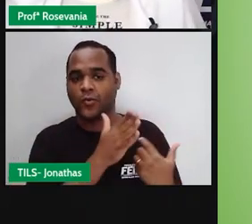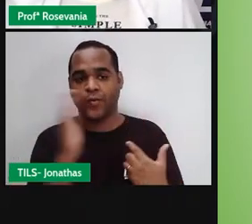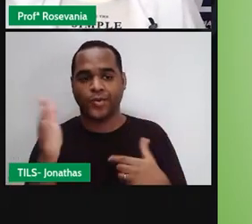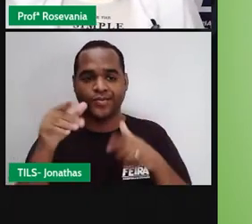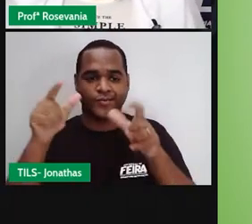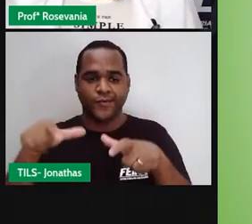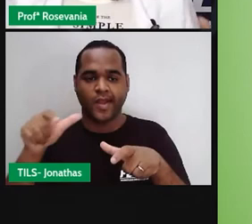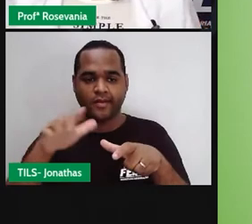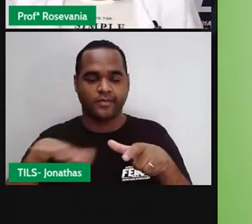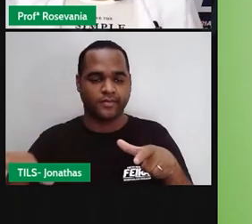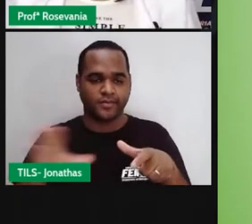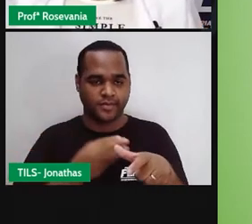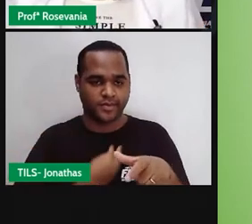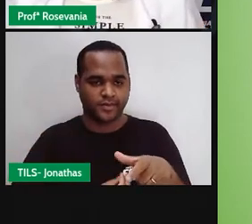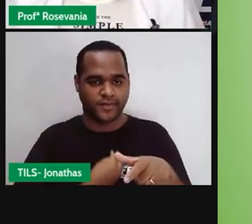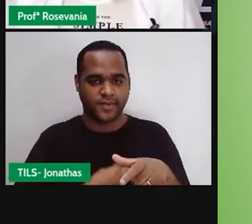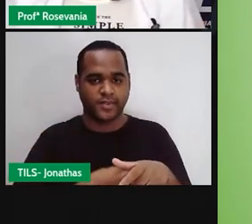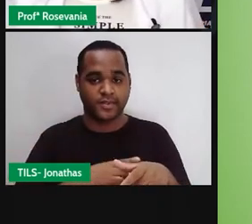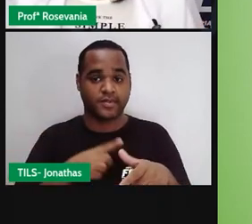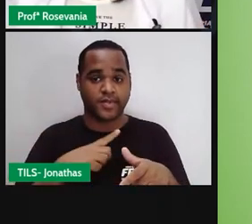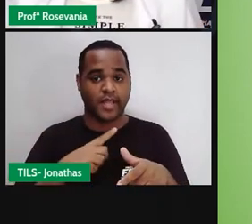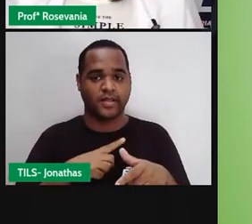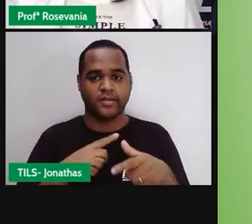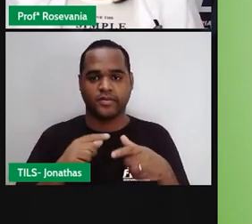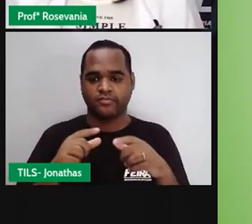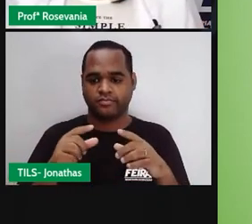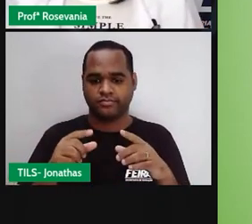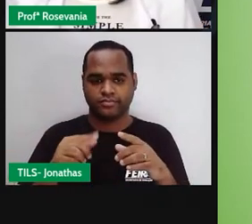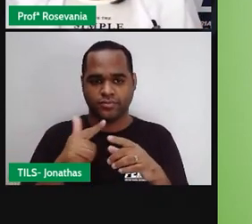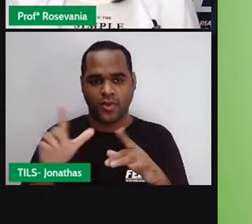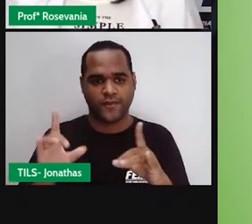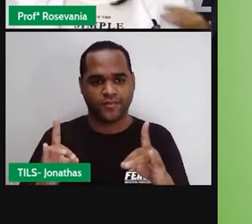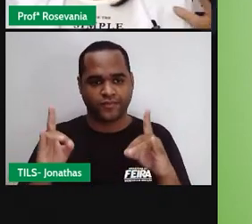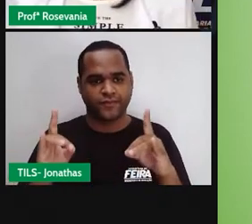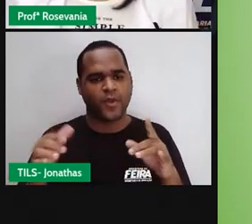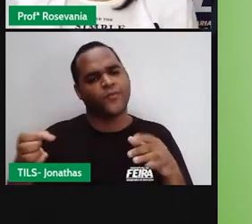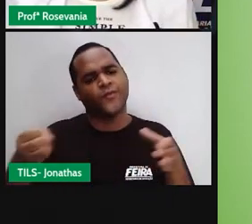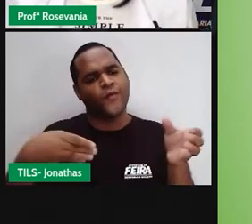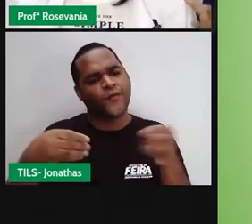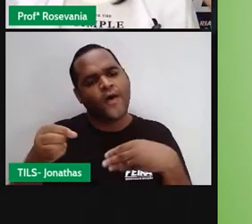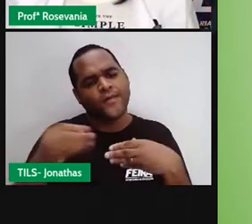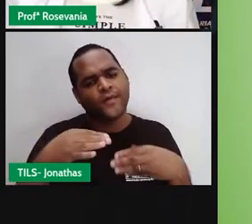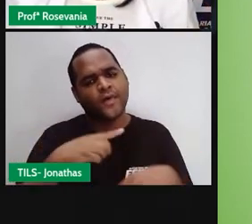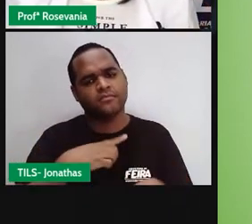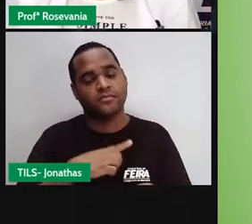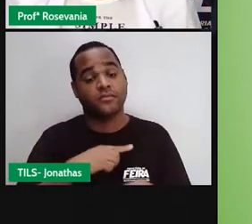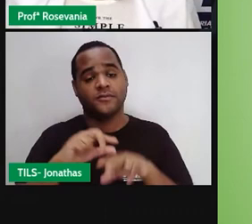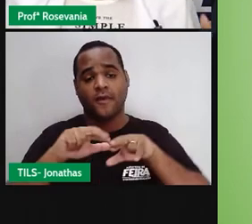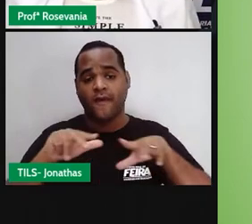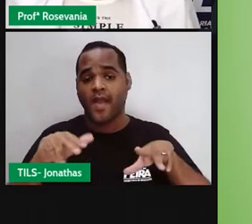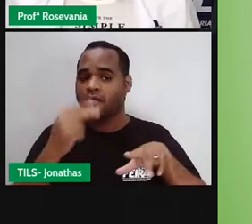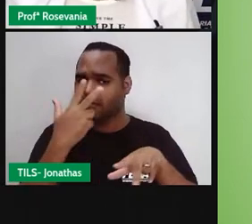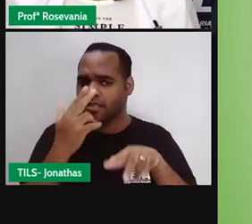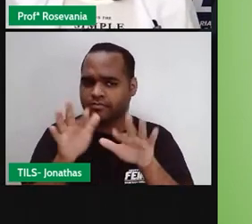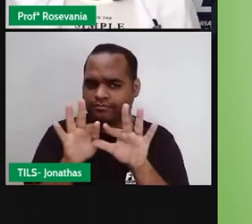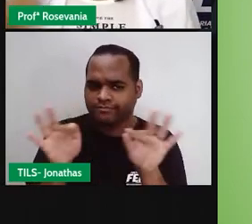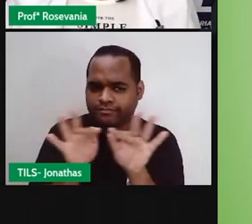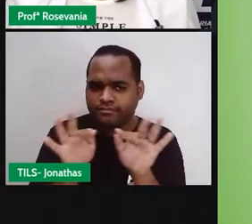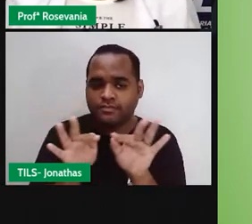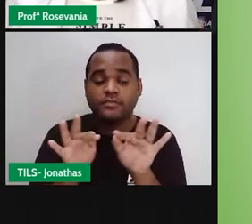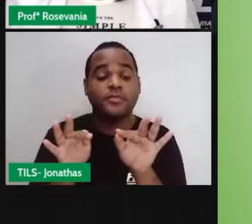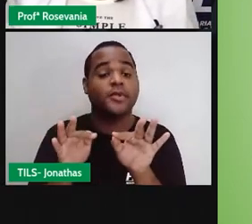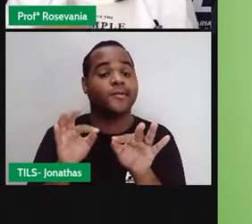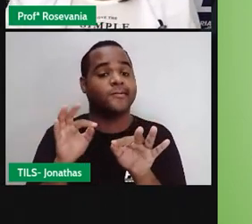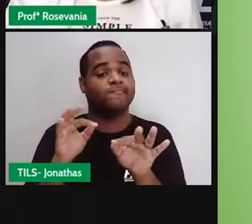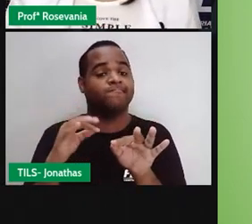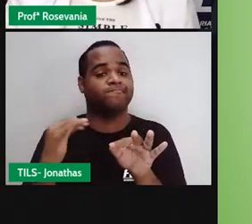esse, né, para esse novo polo que estava se formando de atividade econômica aqui. Mas ainda simples, como eu já falei para vocês, a gente